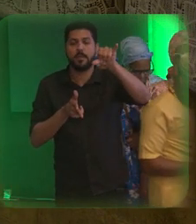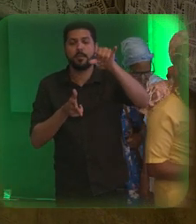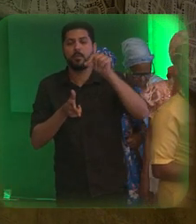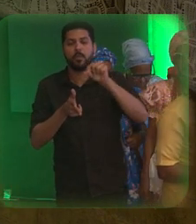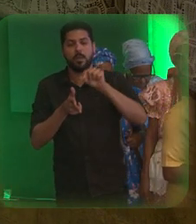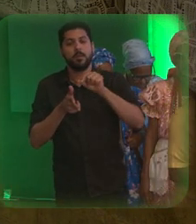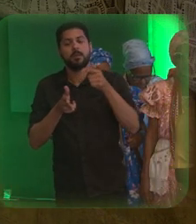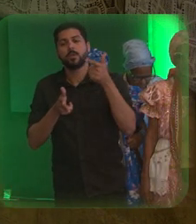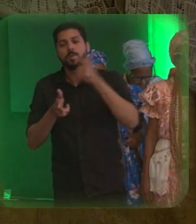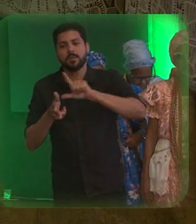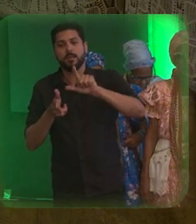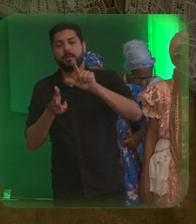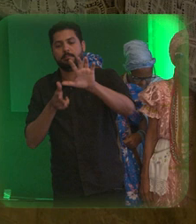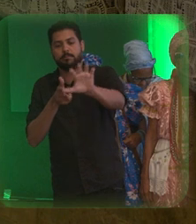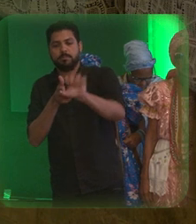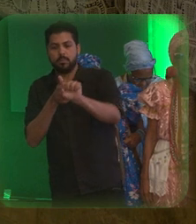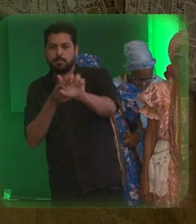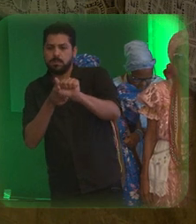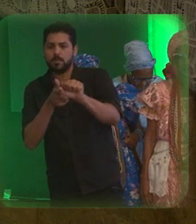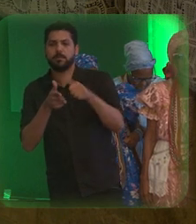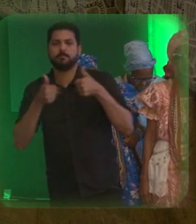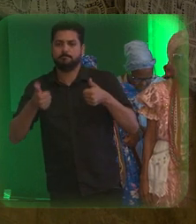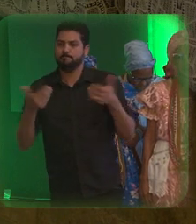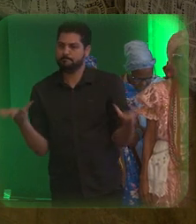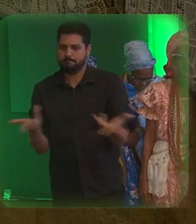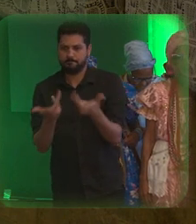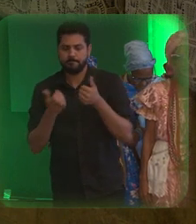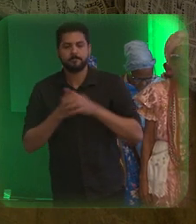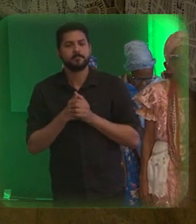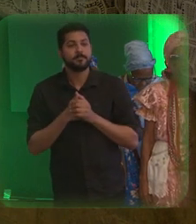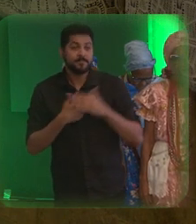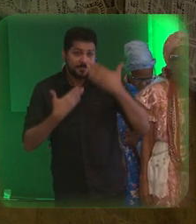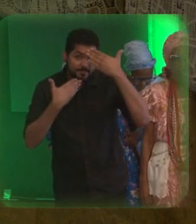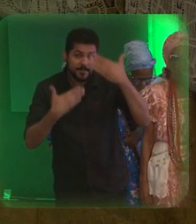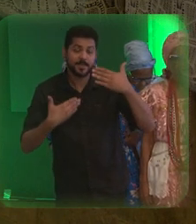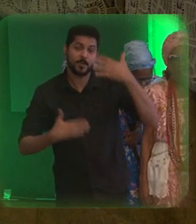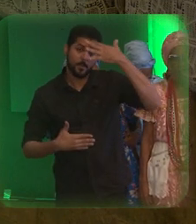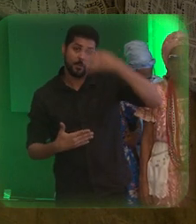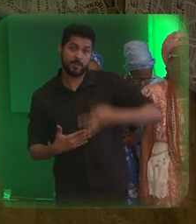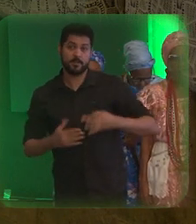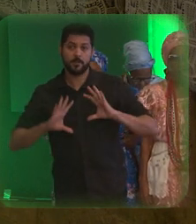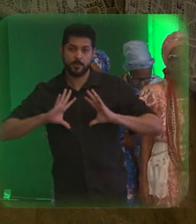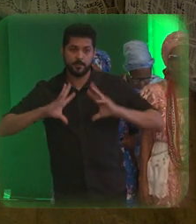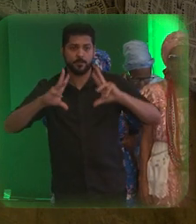melhor maneira possível. Desde já, agradecemos a compreensão.